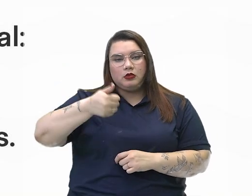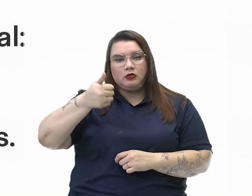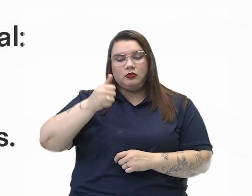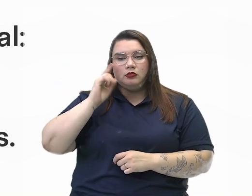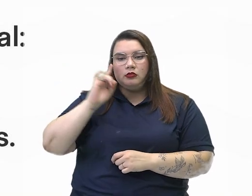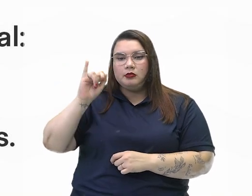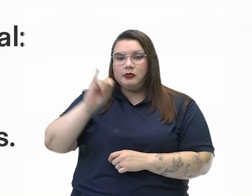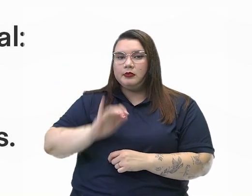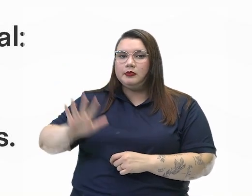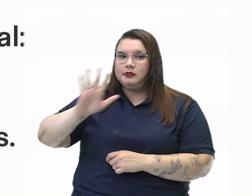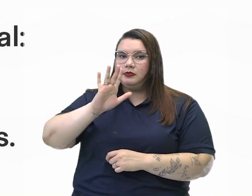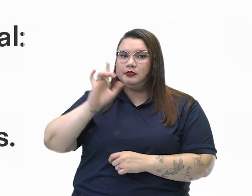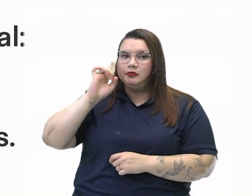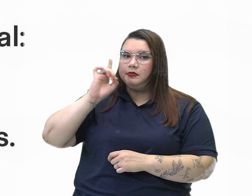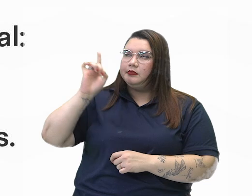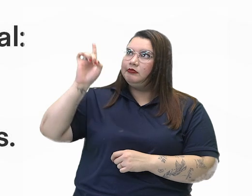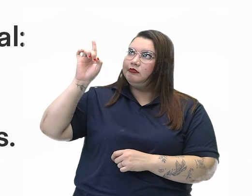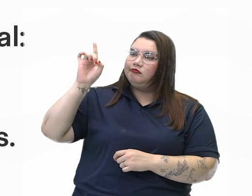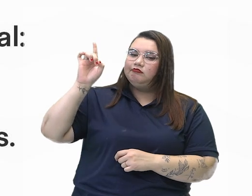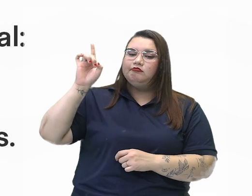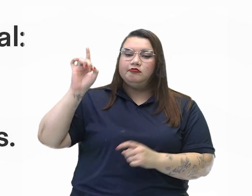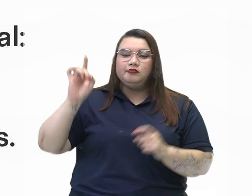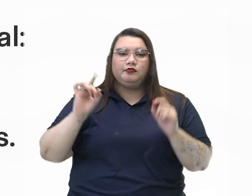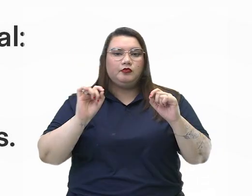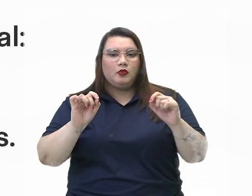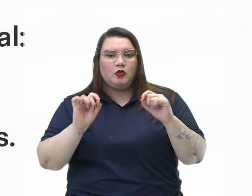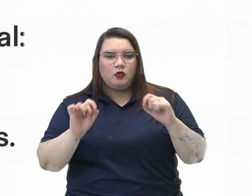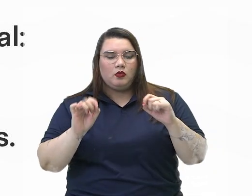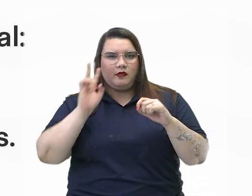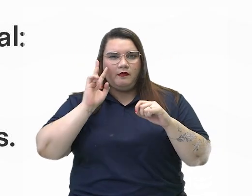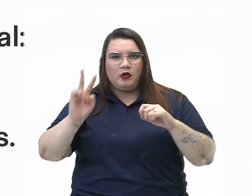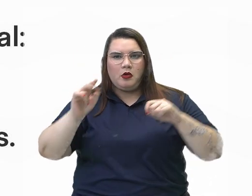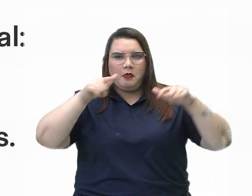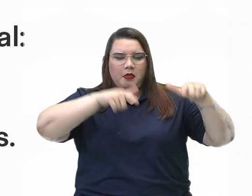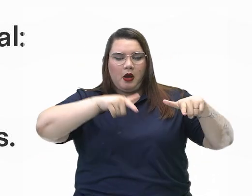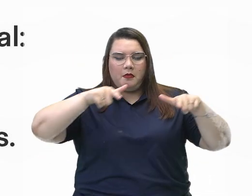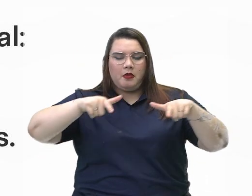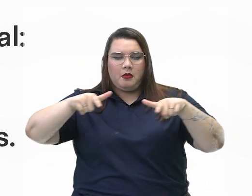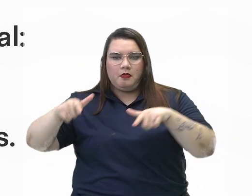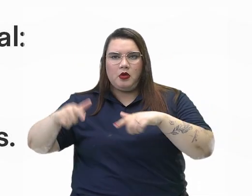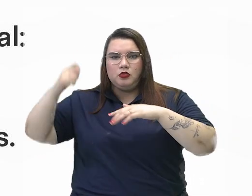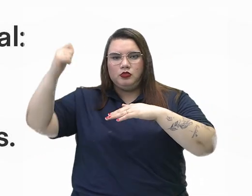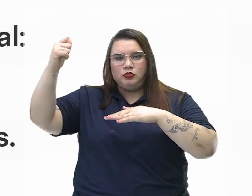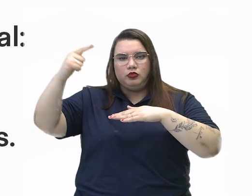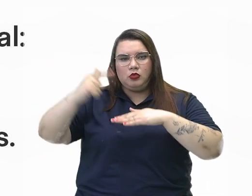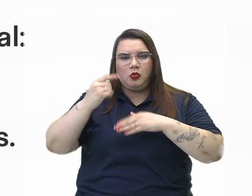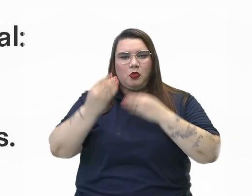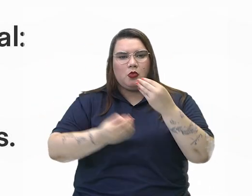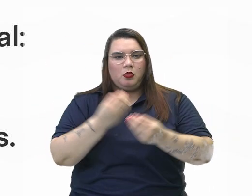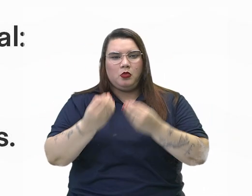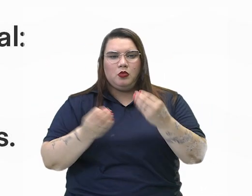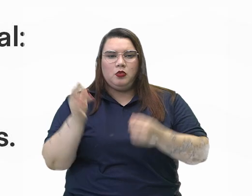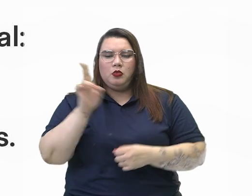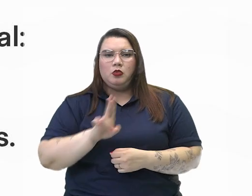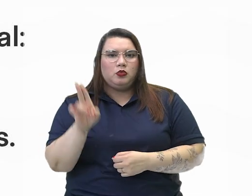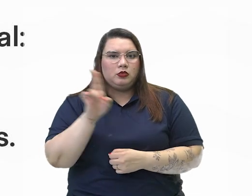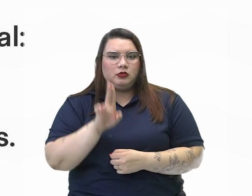1, temos a imagem de painéis solares. Como